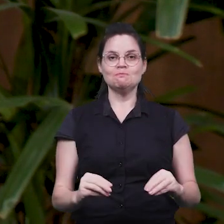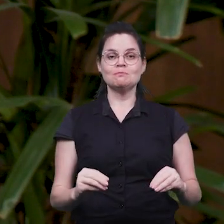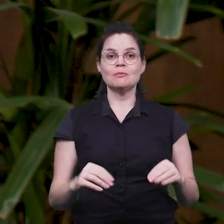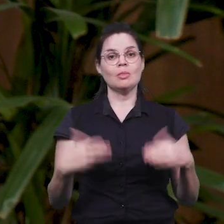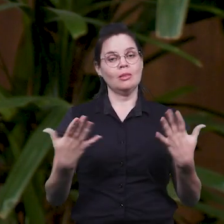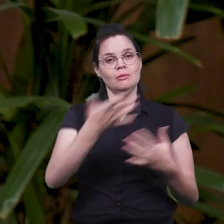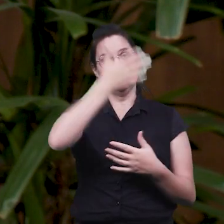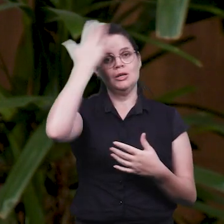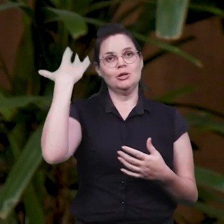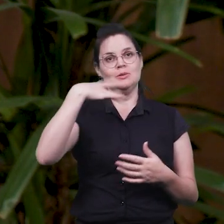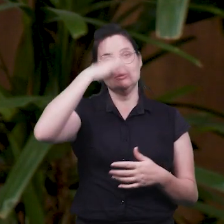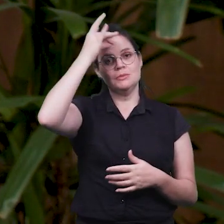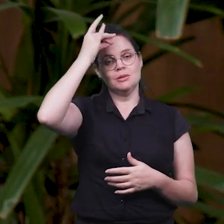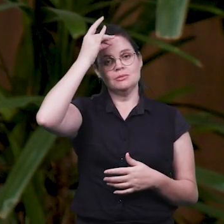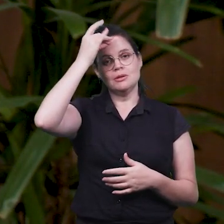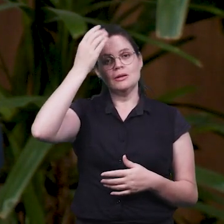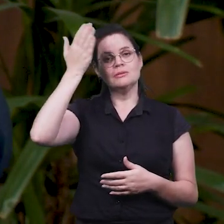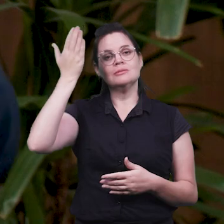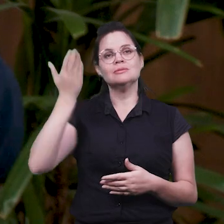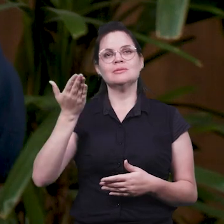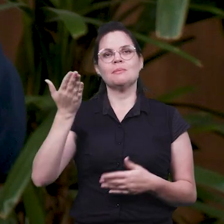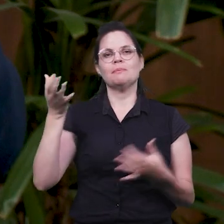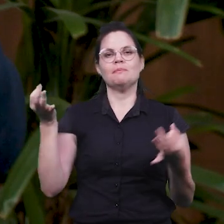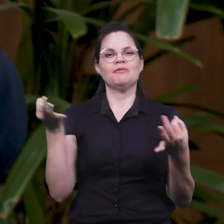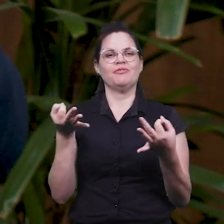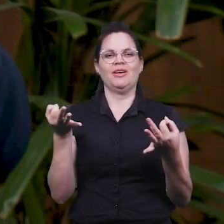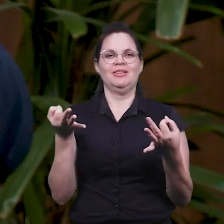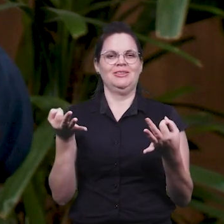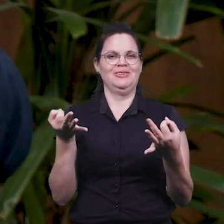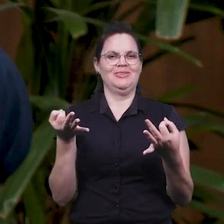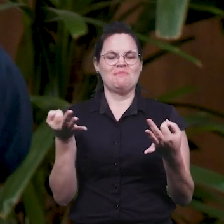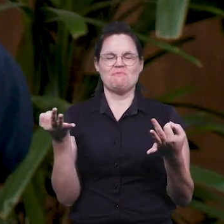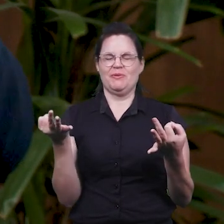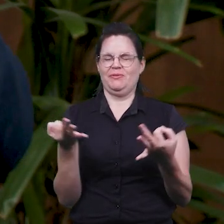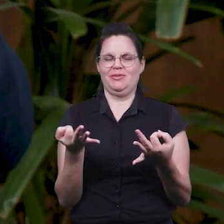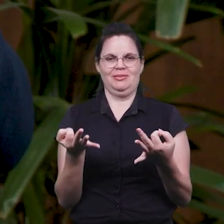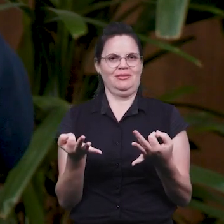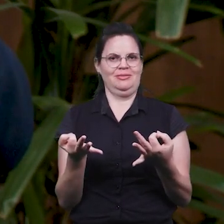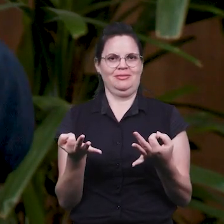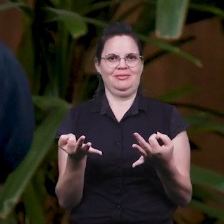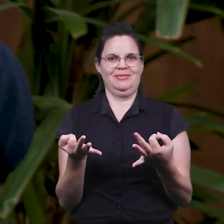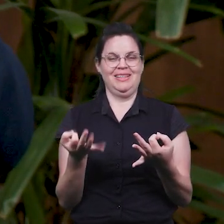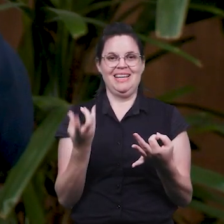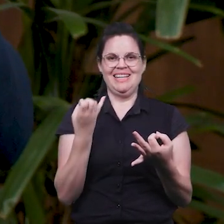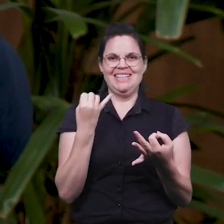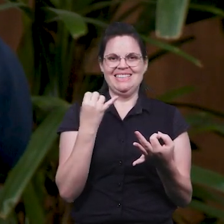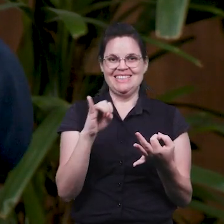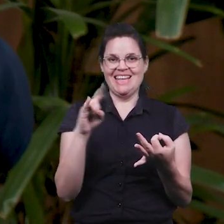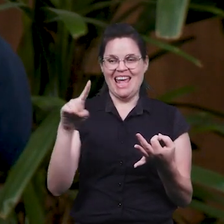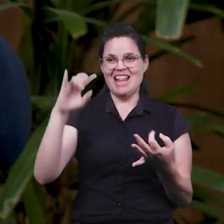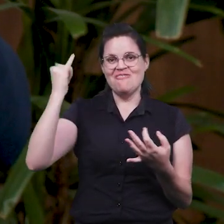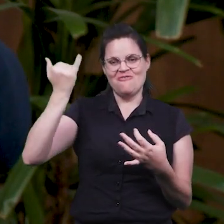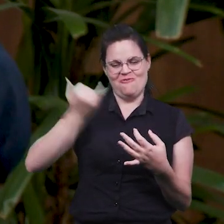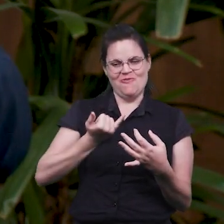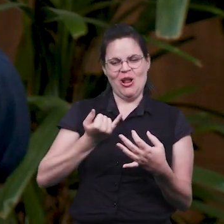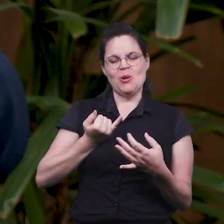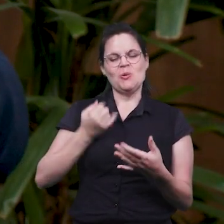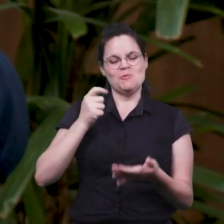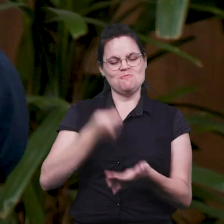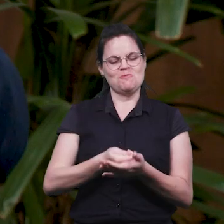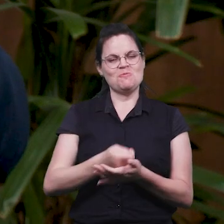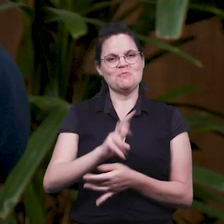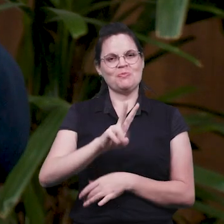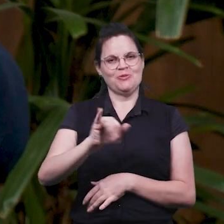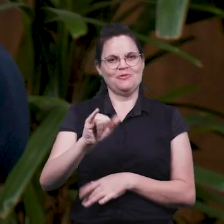Espírito Santo, ele é implacável no cumprimento daquilo que é profético,